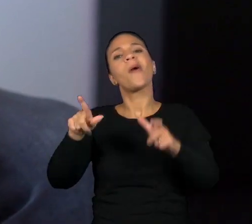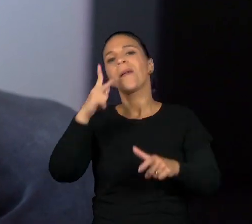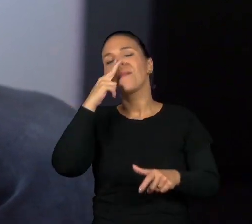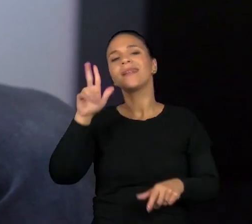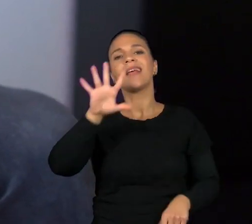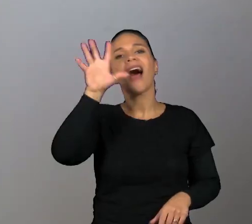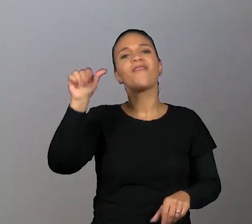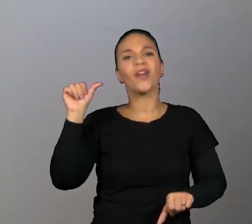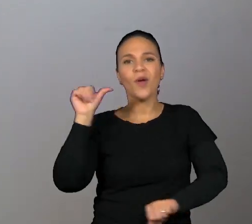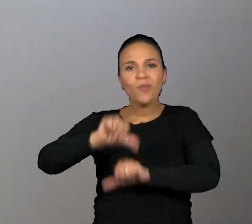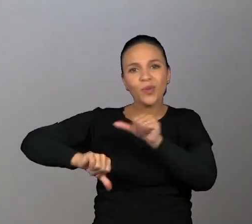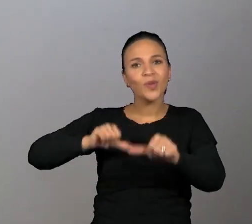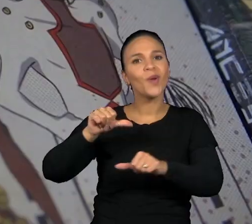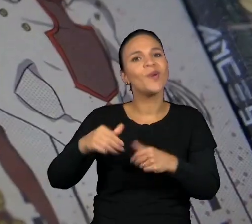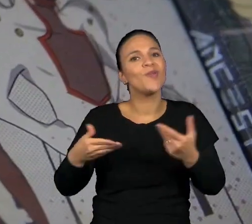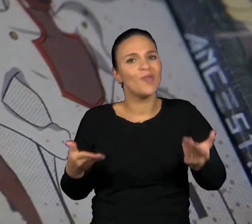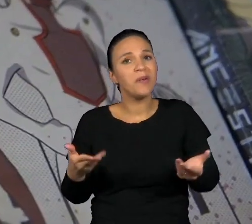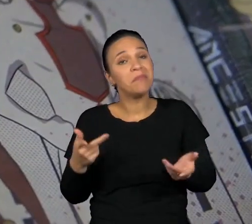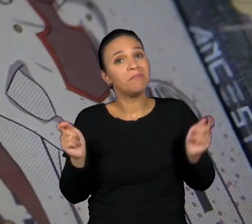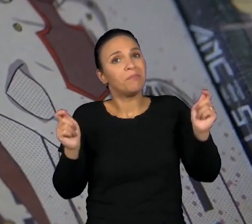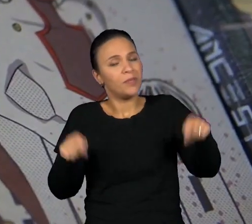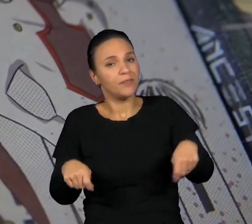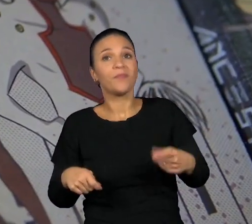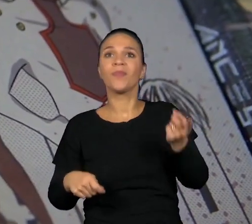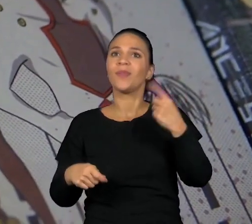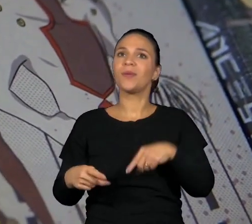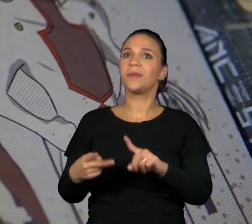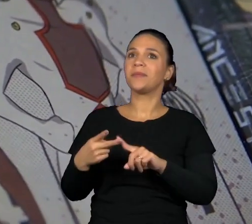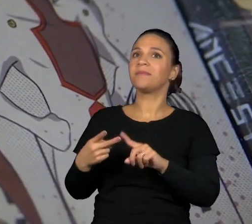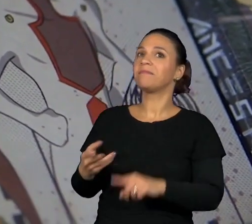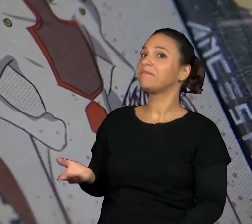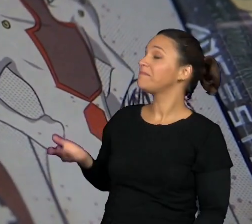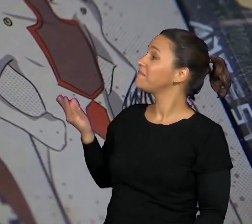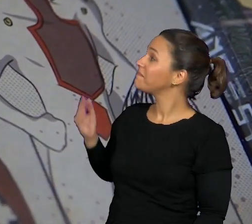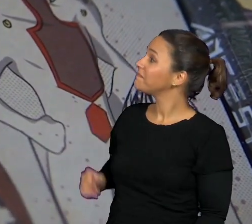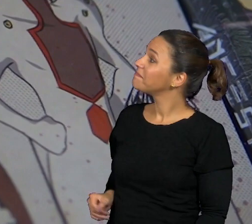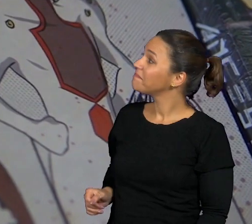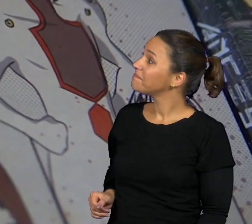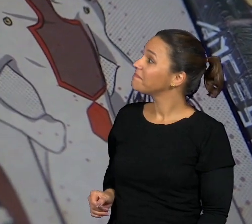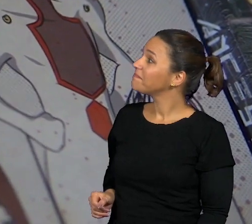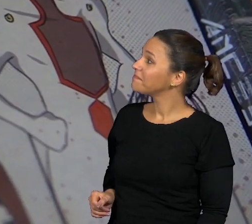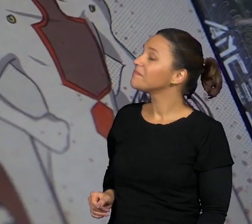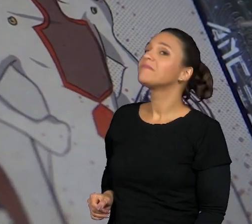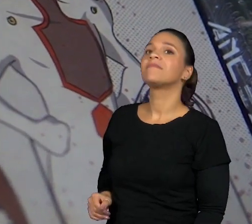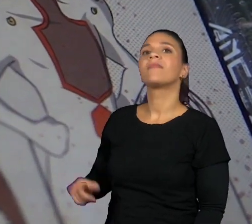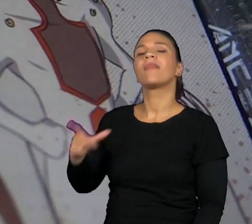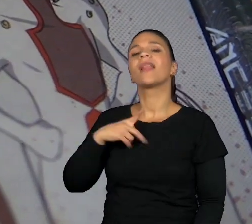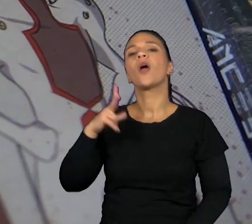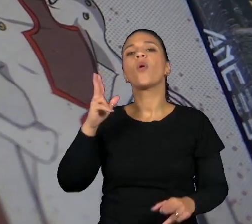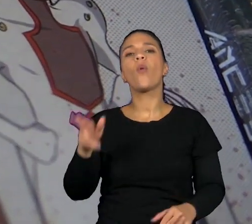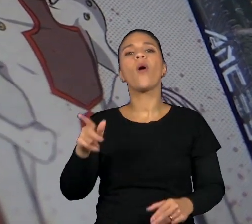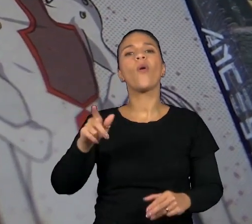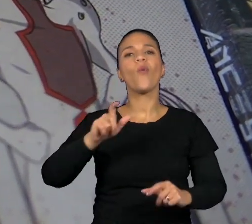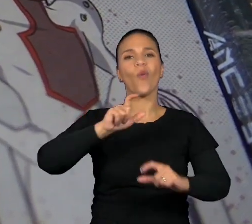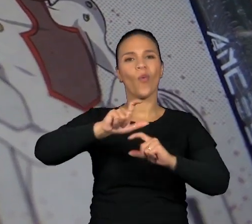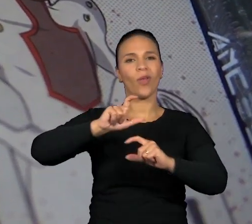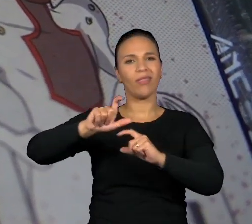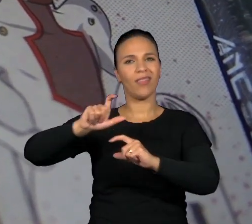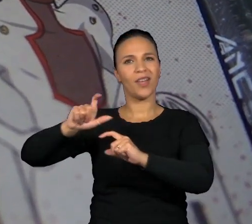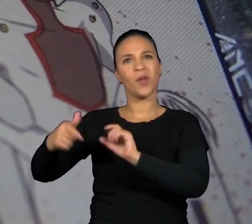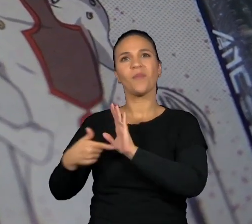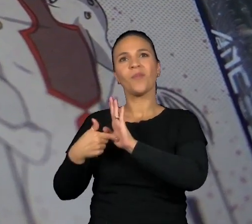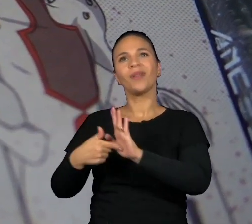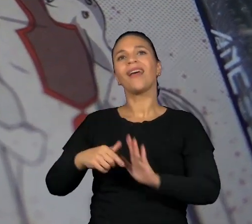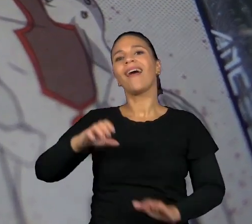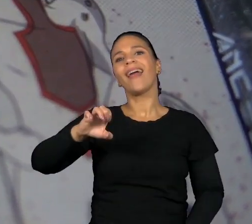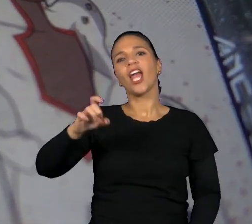esse futuro possível, sim. Um outro livro é Os 3 Exus e o Tempo, que são uma série de quadrinhos que vão trazer essa figura de Exu